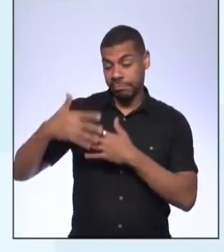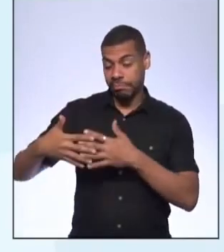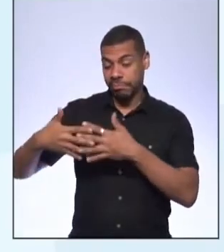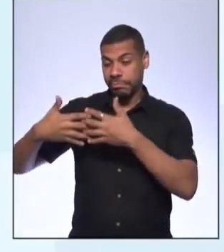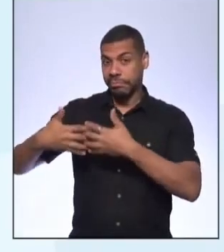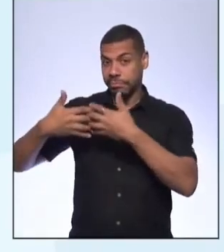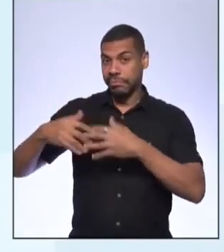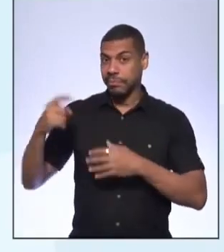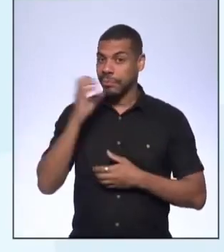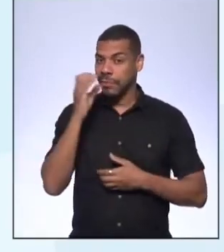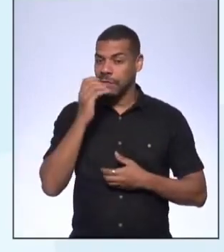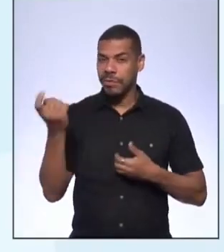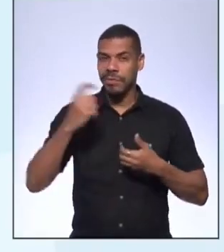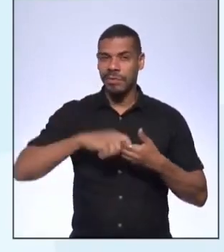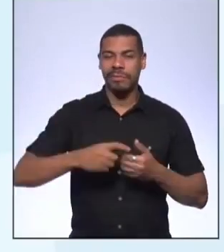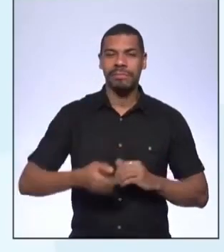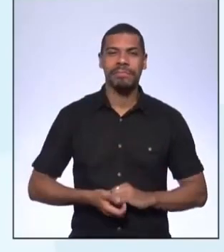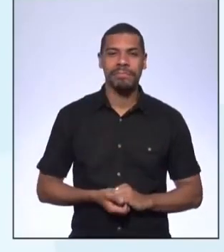e a gente volta já já.